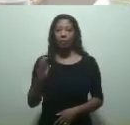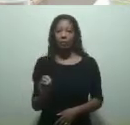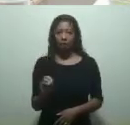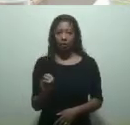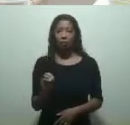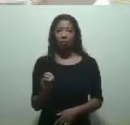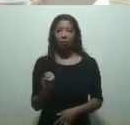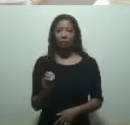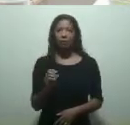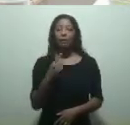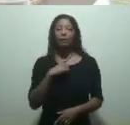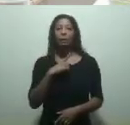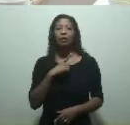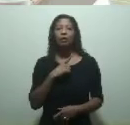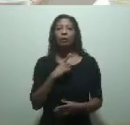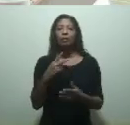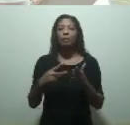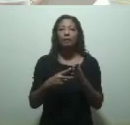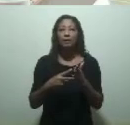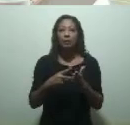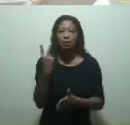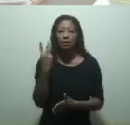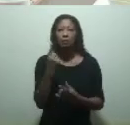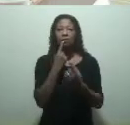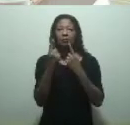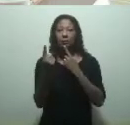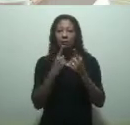colocando em segunda discussão o projeto de lei número